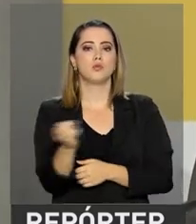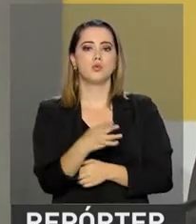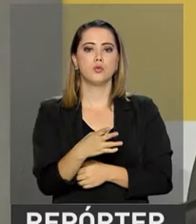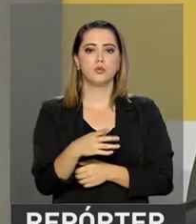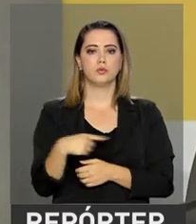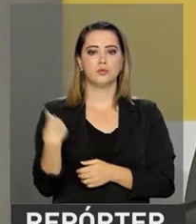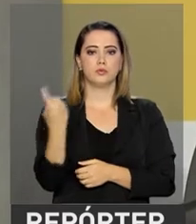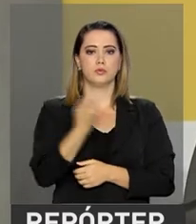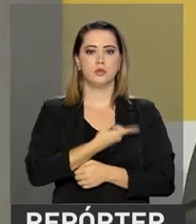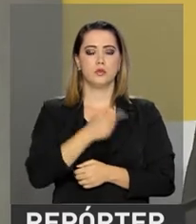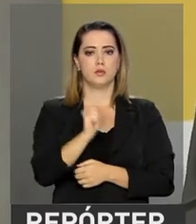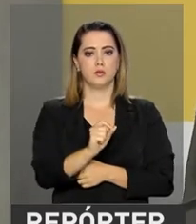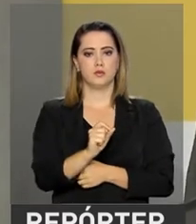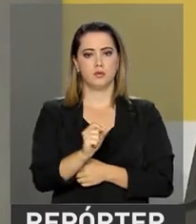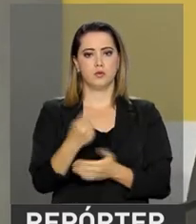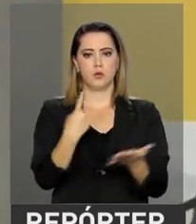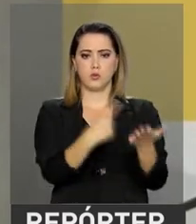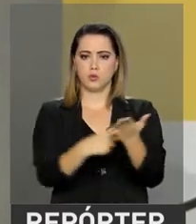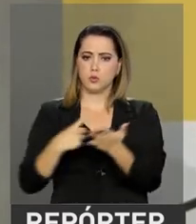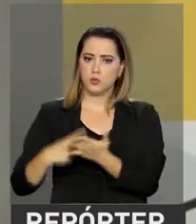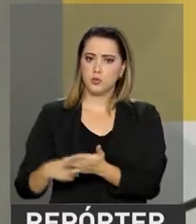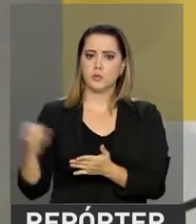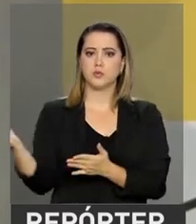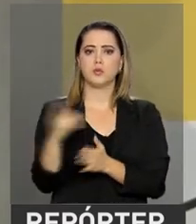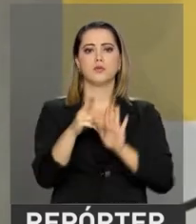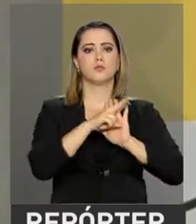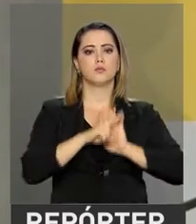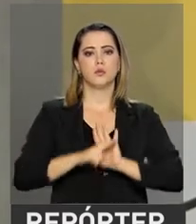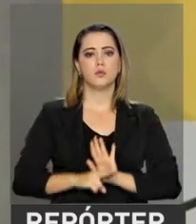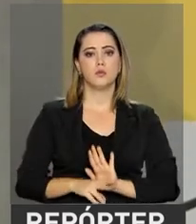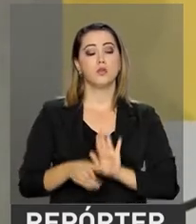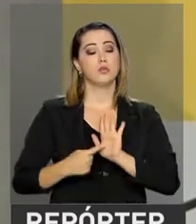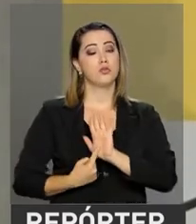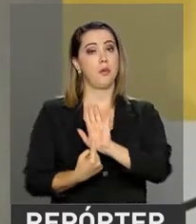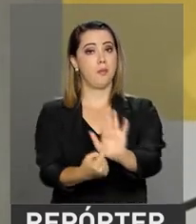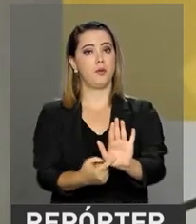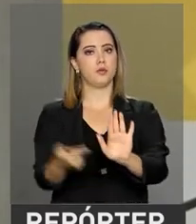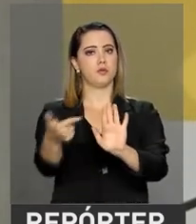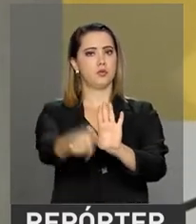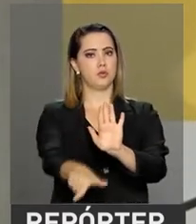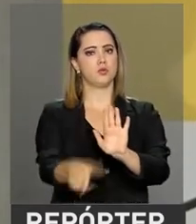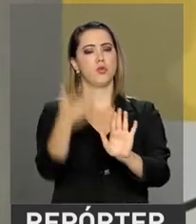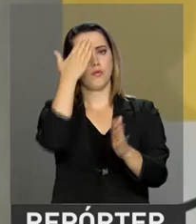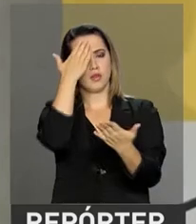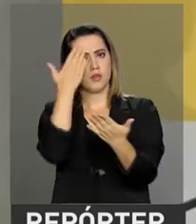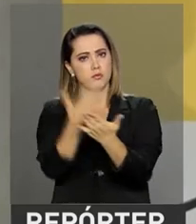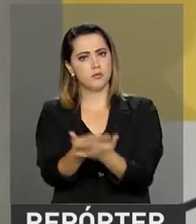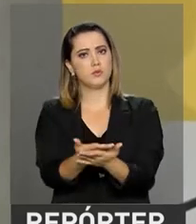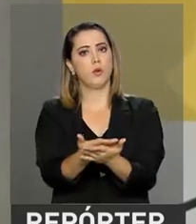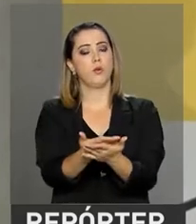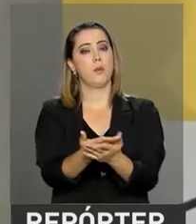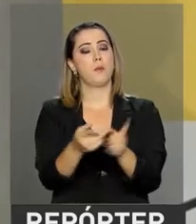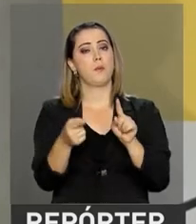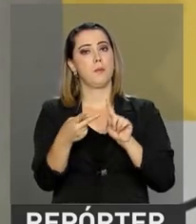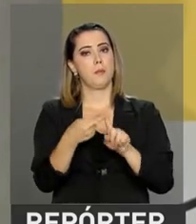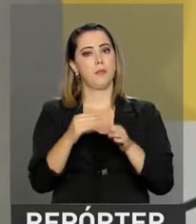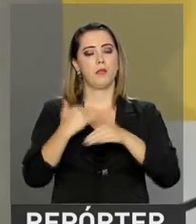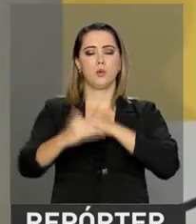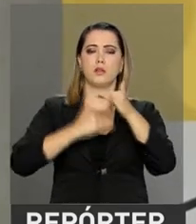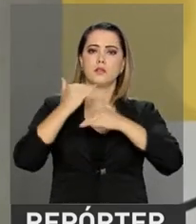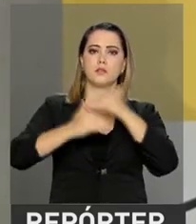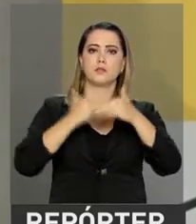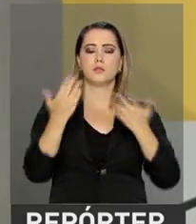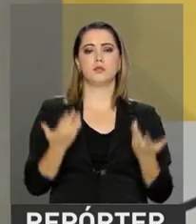nossa agenda de reformas já traz de volta a confiança o crescimento